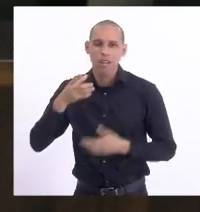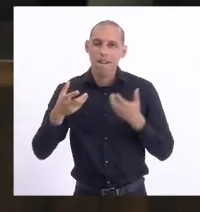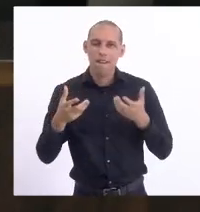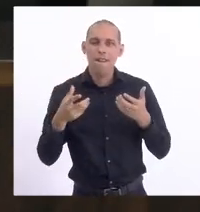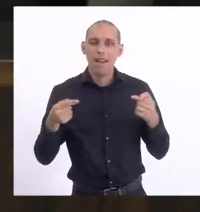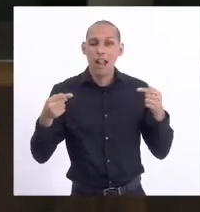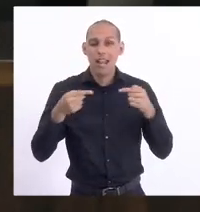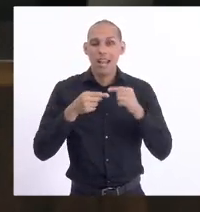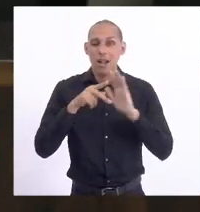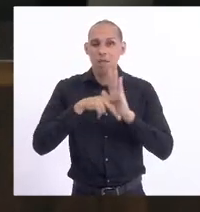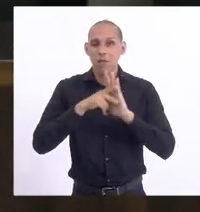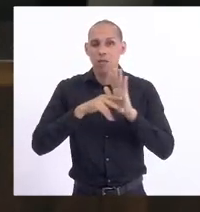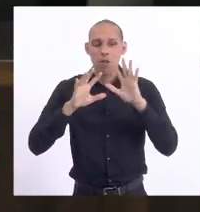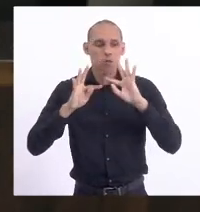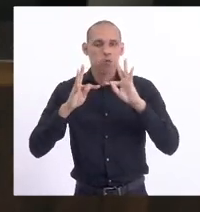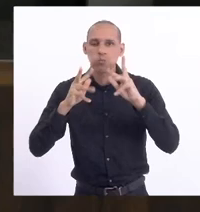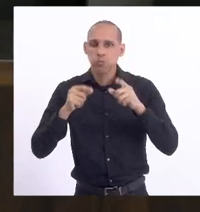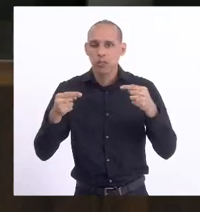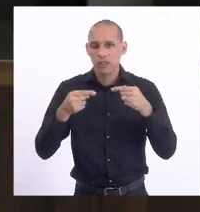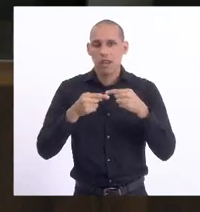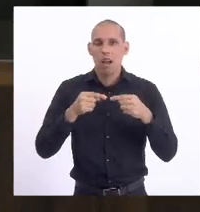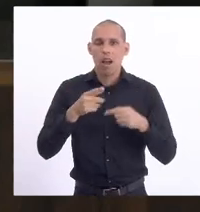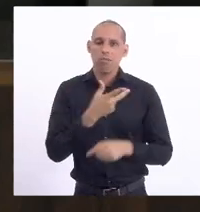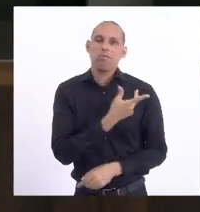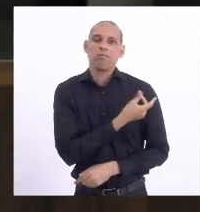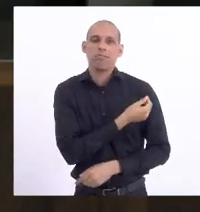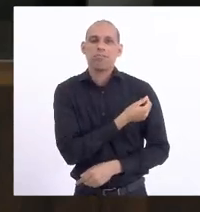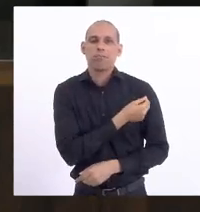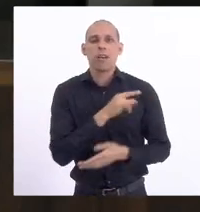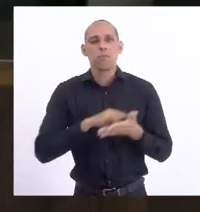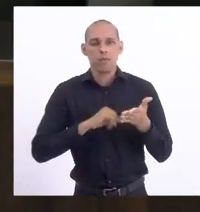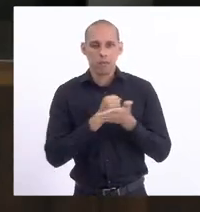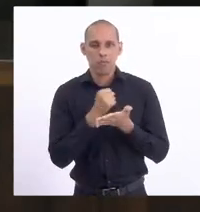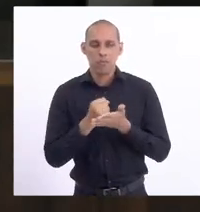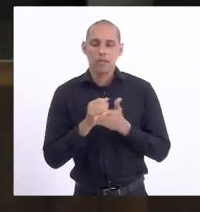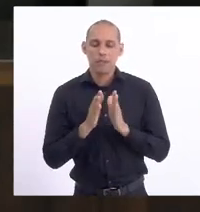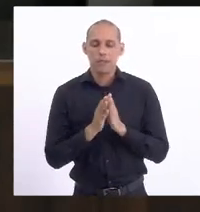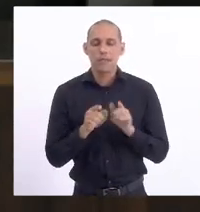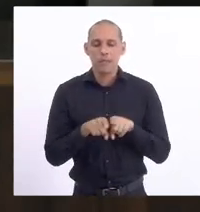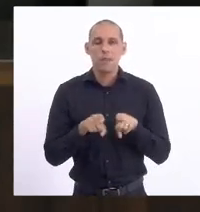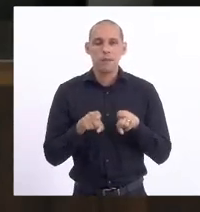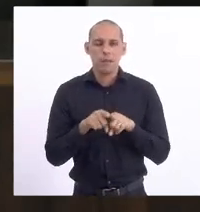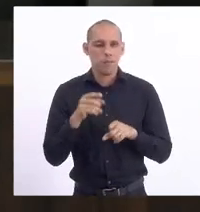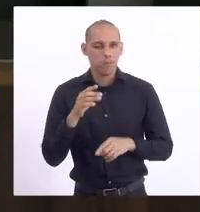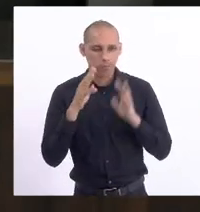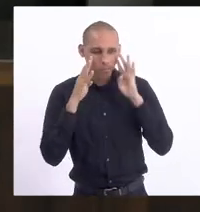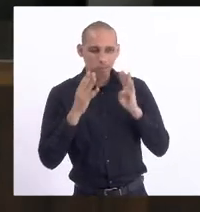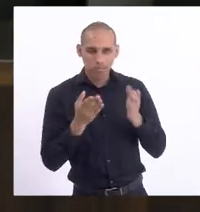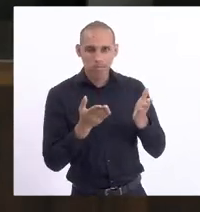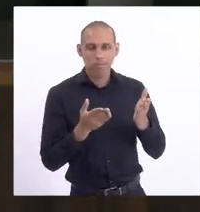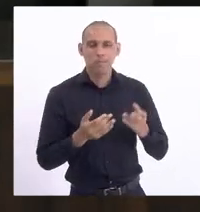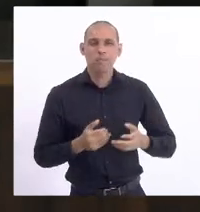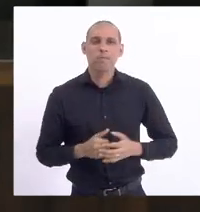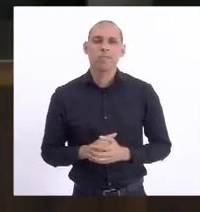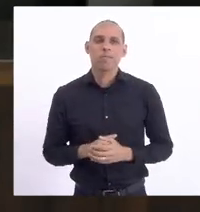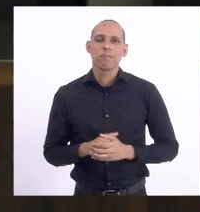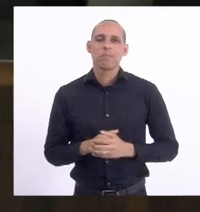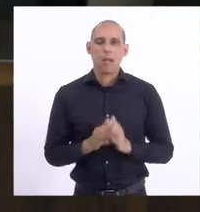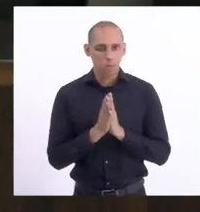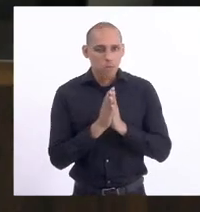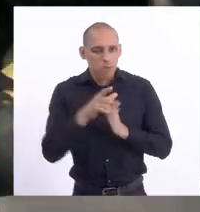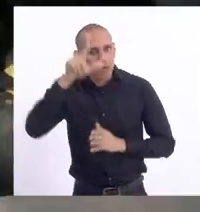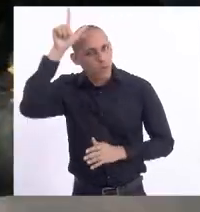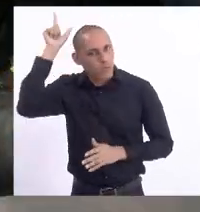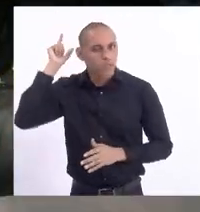a todos os projetos em relação de vacina e passaporte. Então, vamos ouvi-lo aqui. Que é... Por favor,